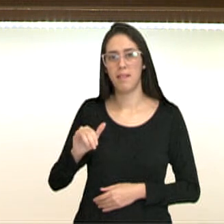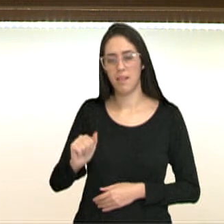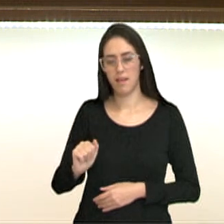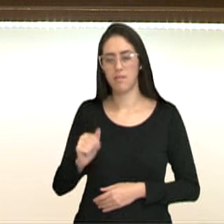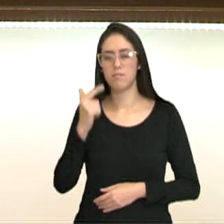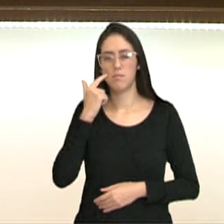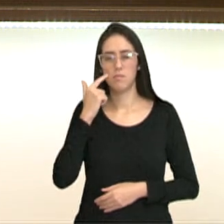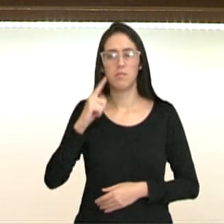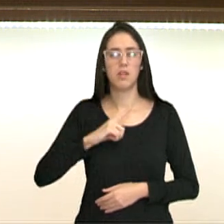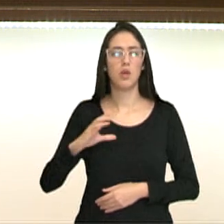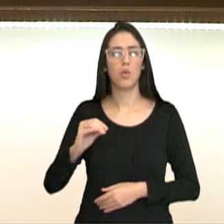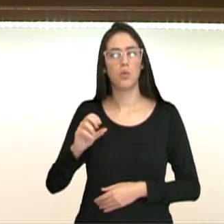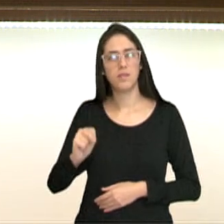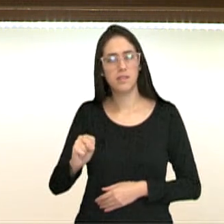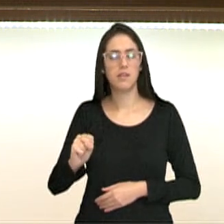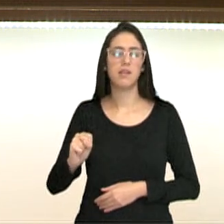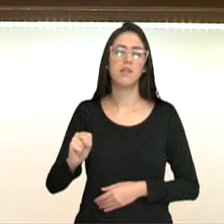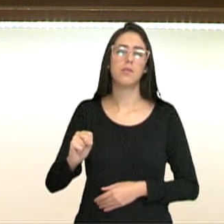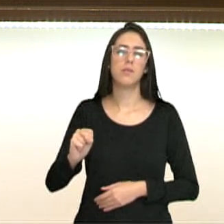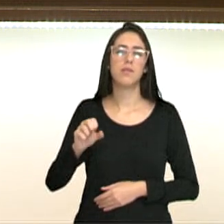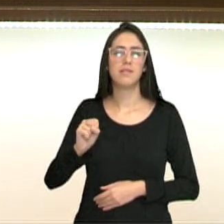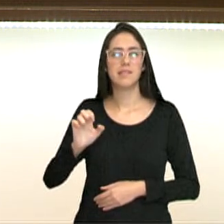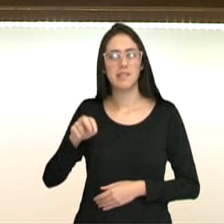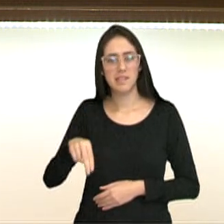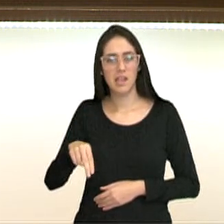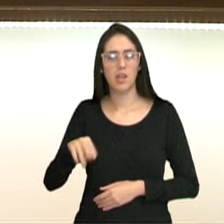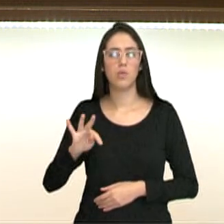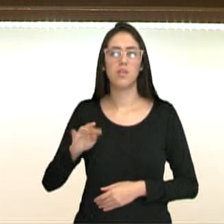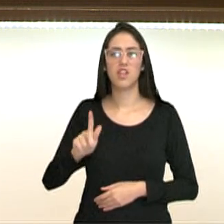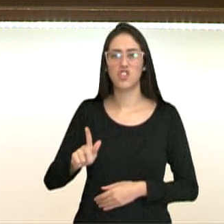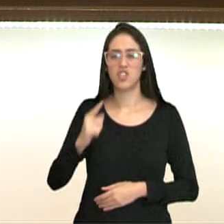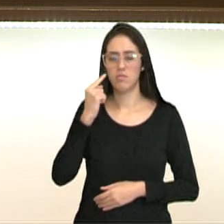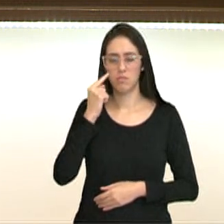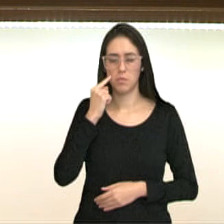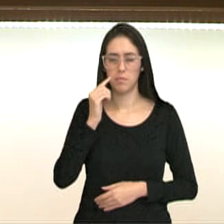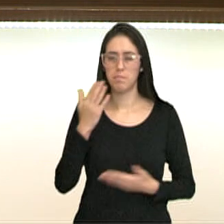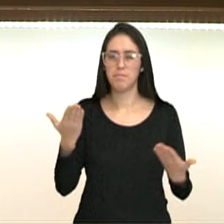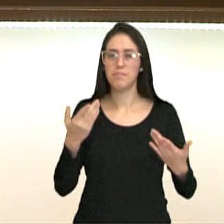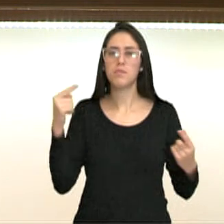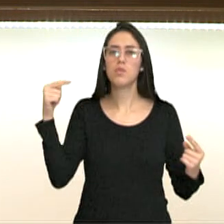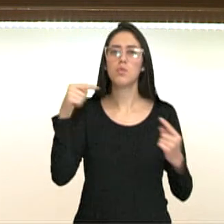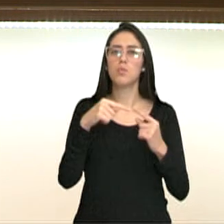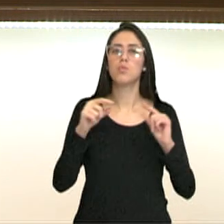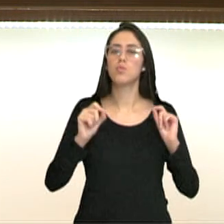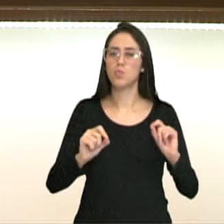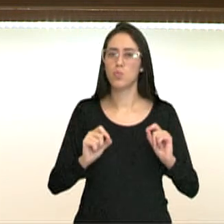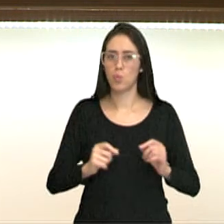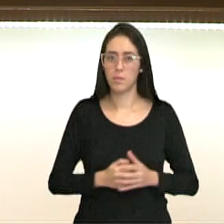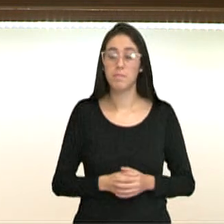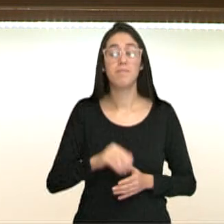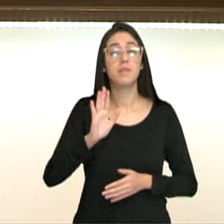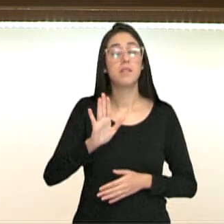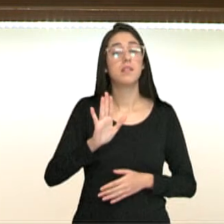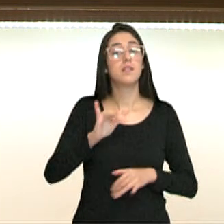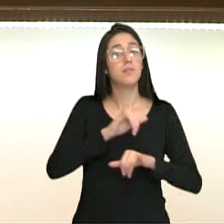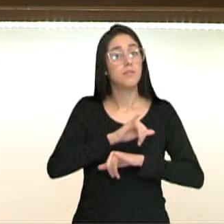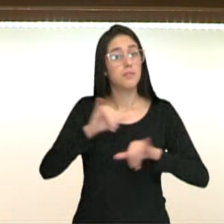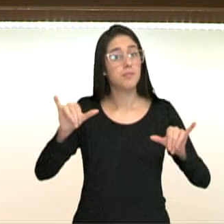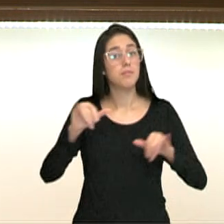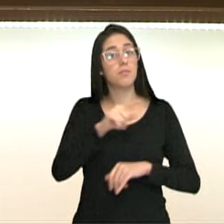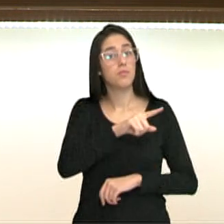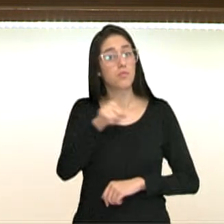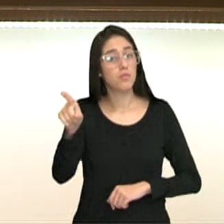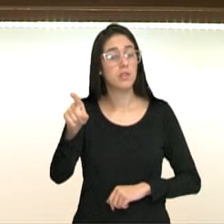Então vamos ver quais são os nossos objetivos da aula de hoje. Antes da gente começar, eu gostaria hoje que você preparasse